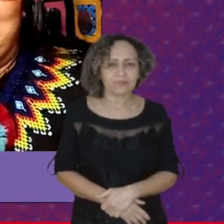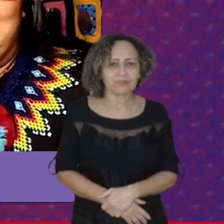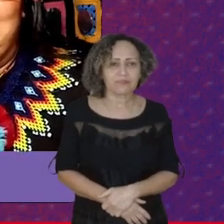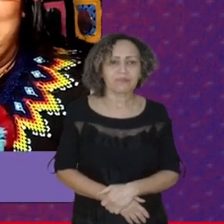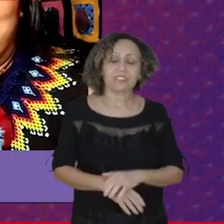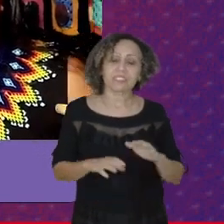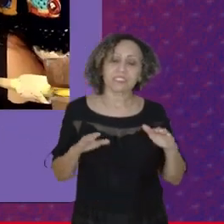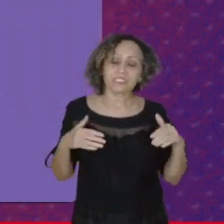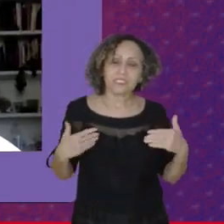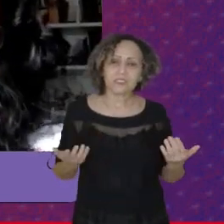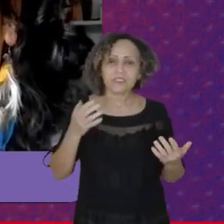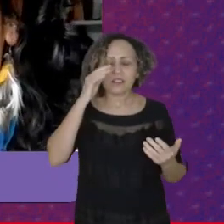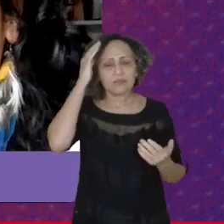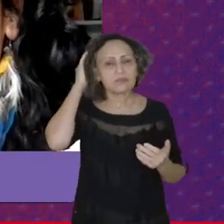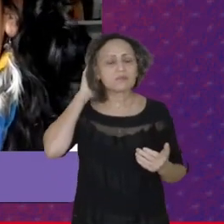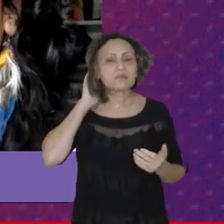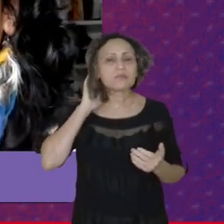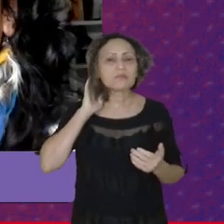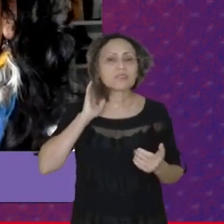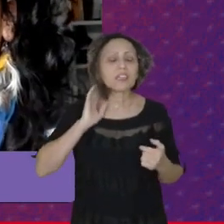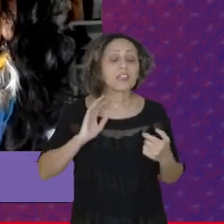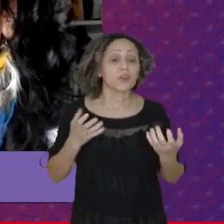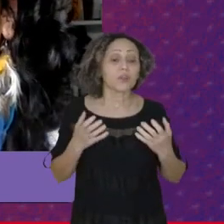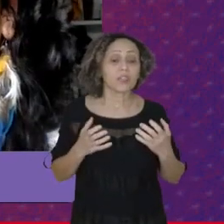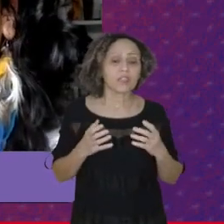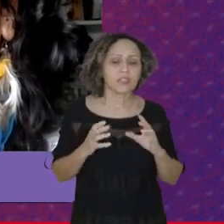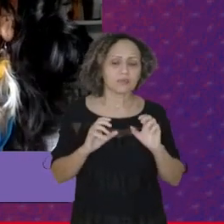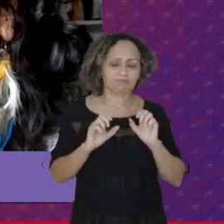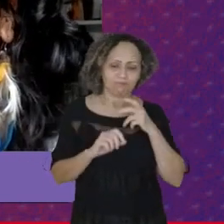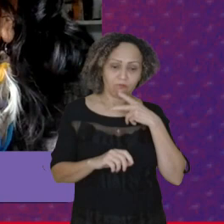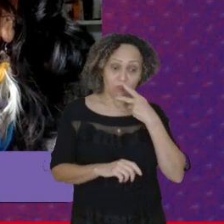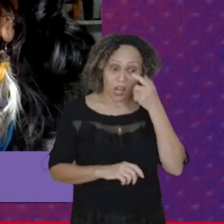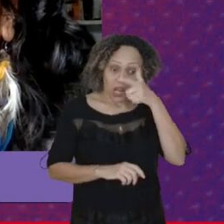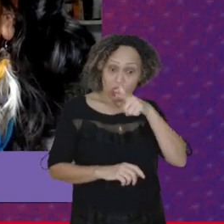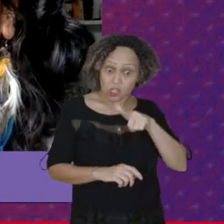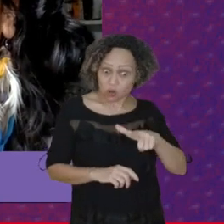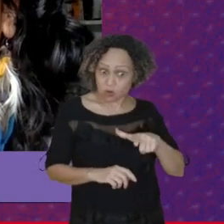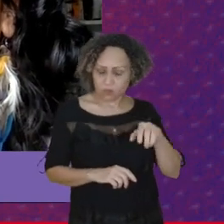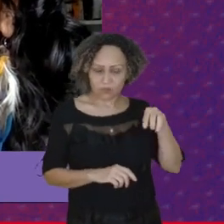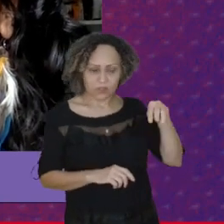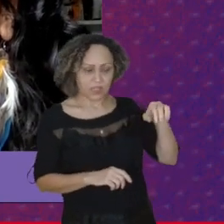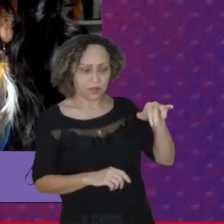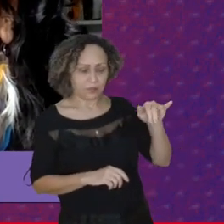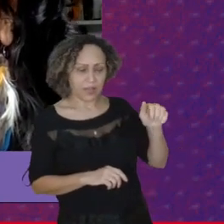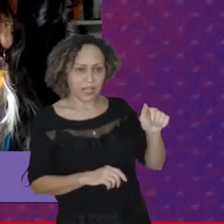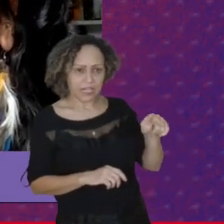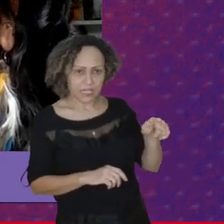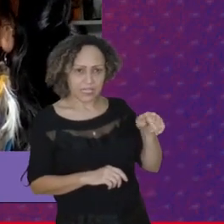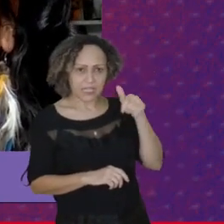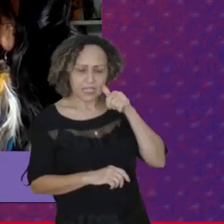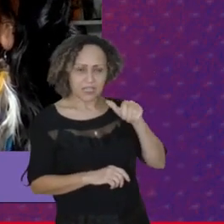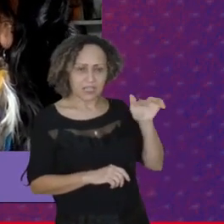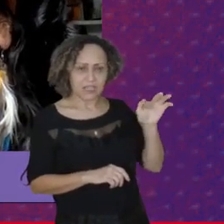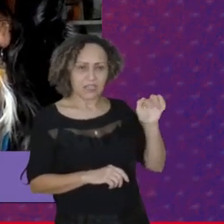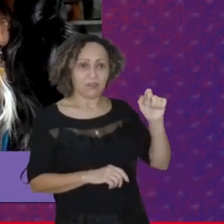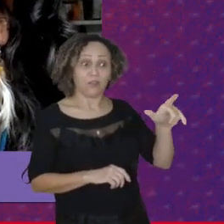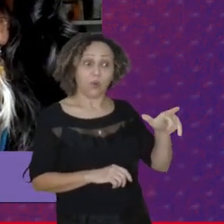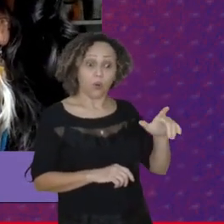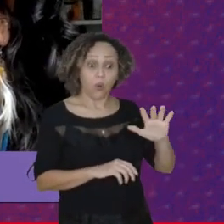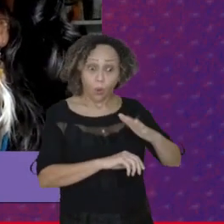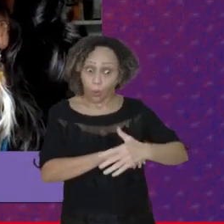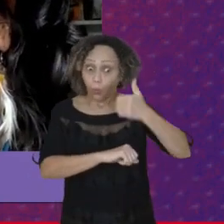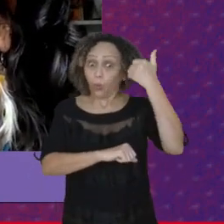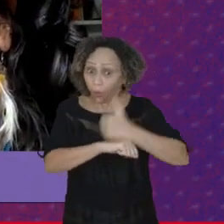É isso mesmo, e eu queria reforçar o que a Maria Flor trouxe aqui, inclusive no começo, de que o golpe foi contra todas nós,